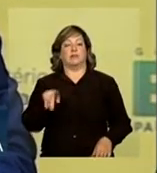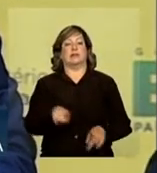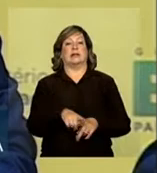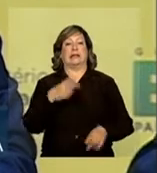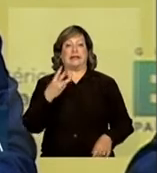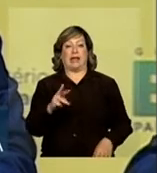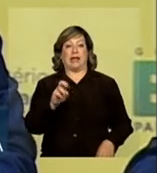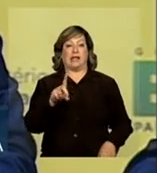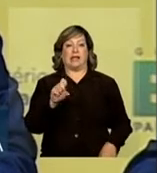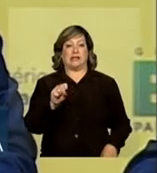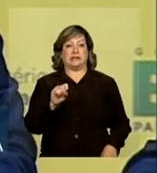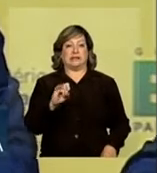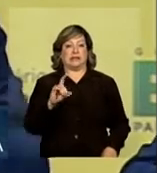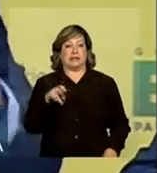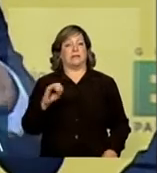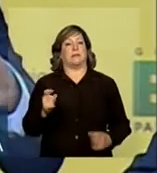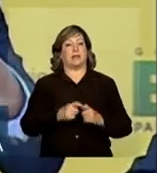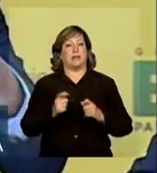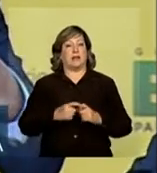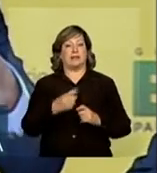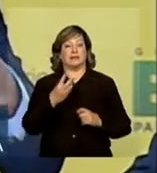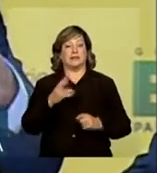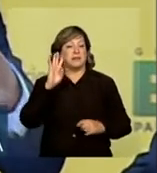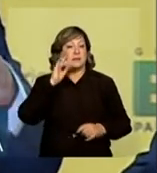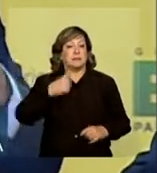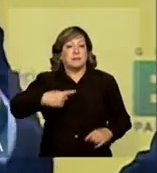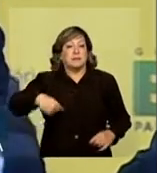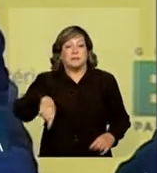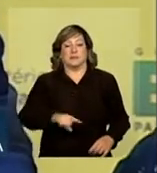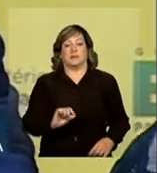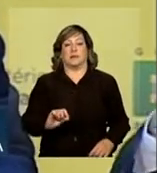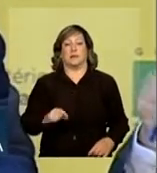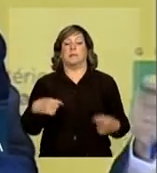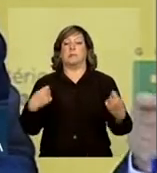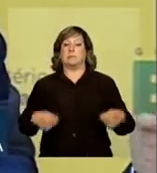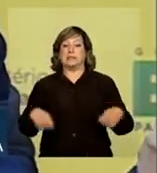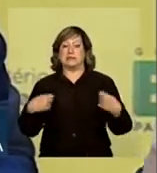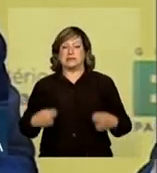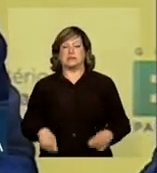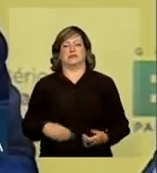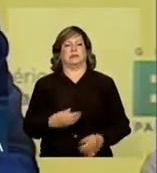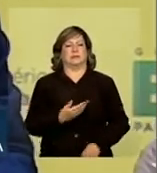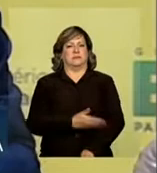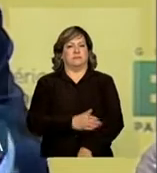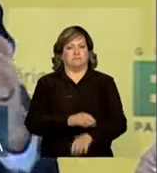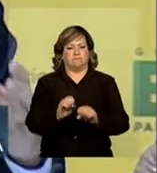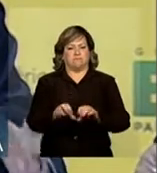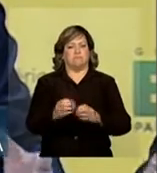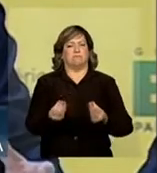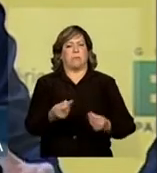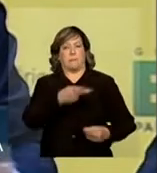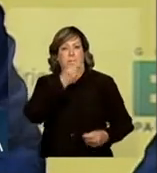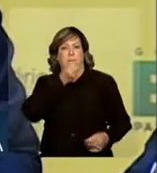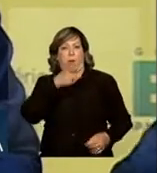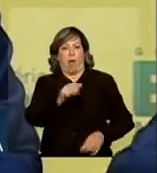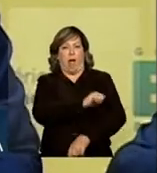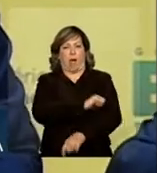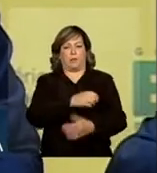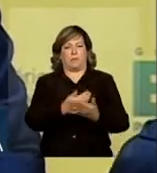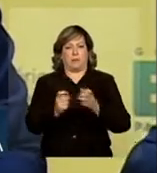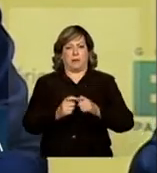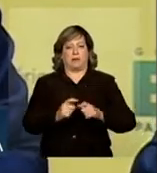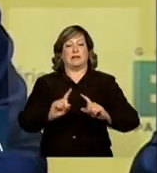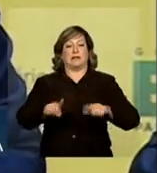residências médicas nas cinco áreas prioritárias tem que ter um campo de prática para formar um bom aluno de medicina depois nós